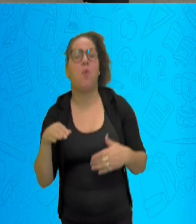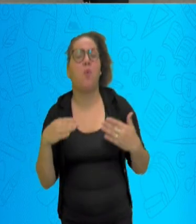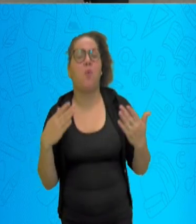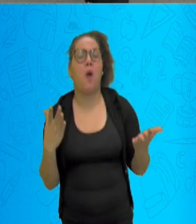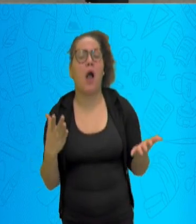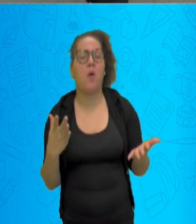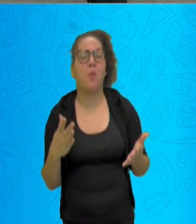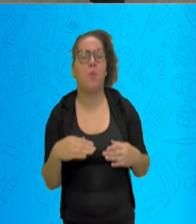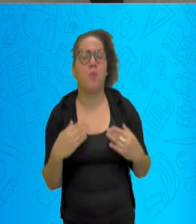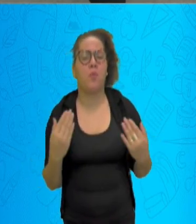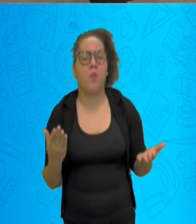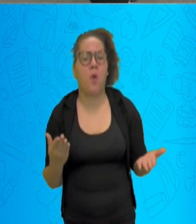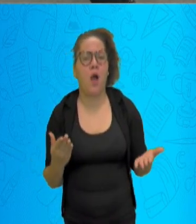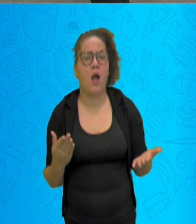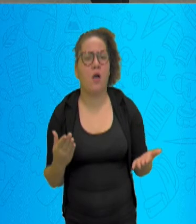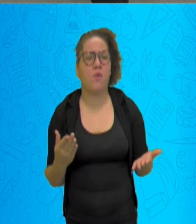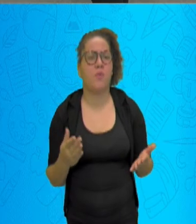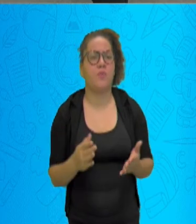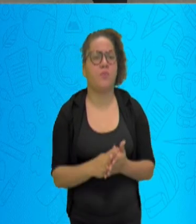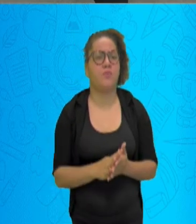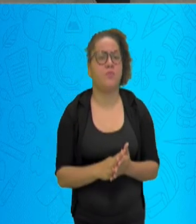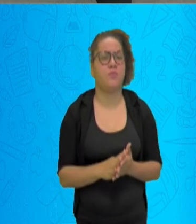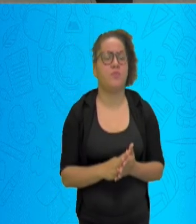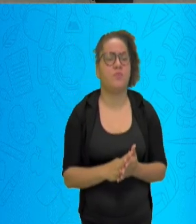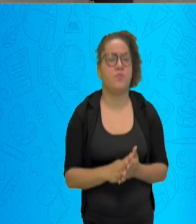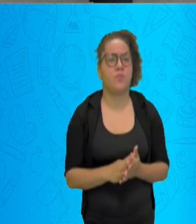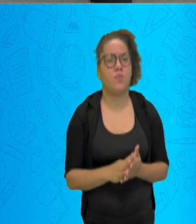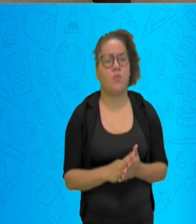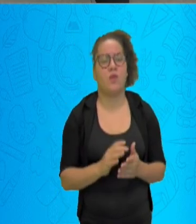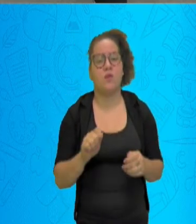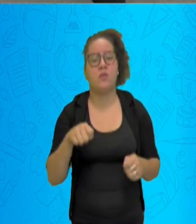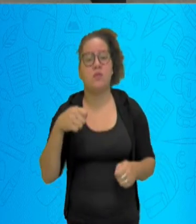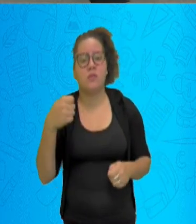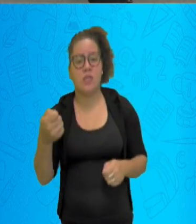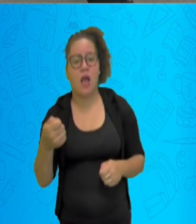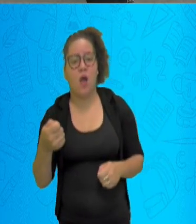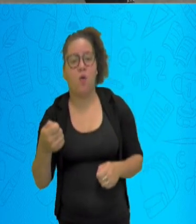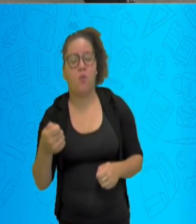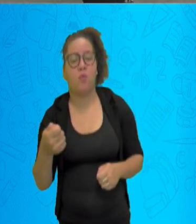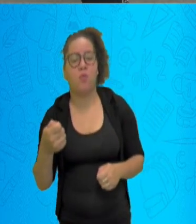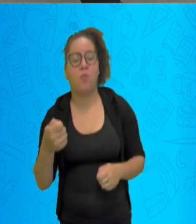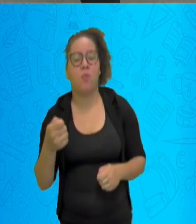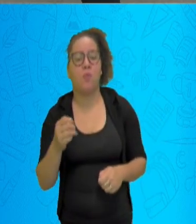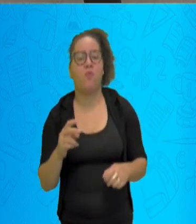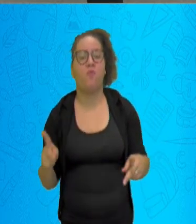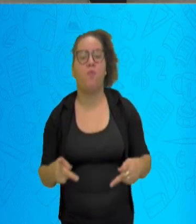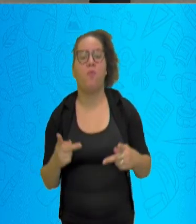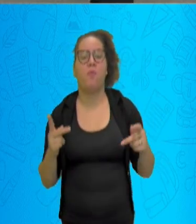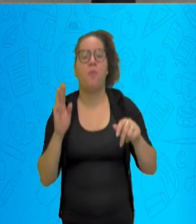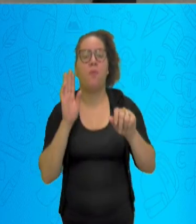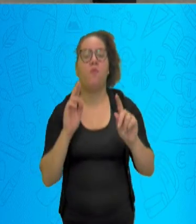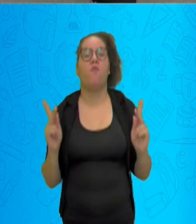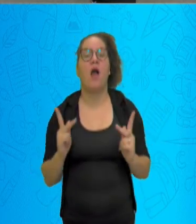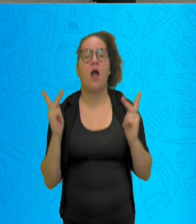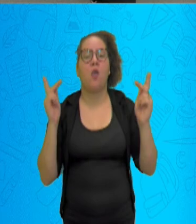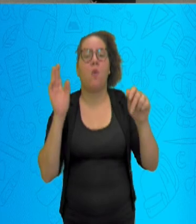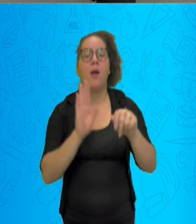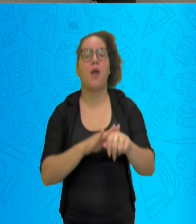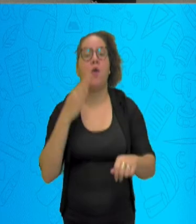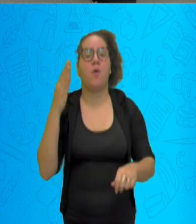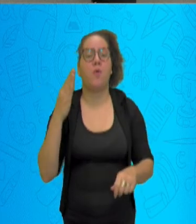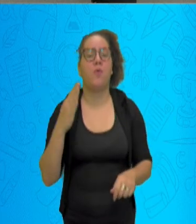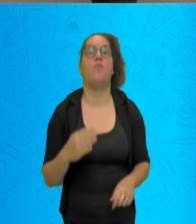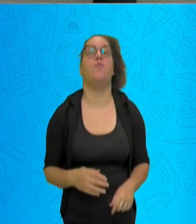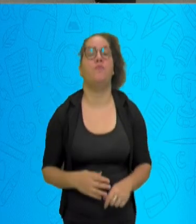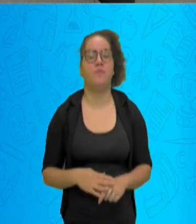Olha, mais 18 menos 23. Eu vou dar o sinal do número de maior valor absoluto. Quem é maior?